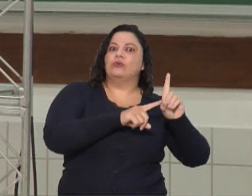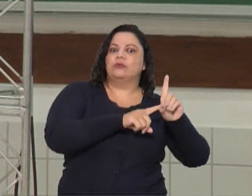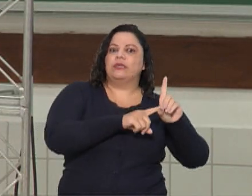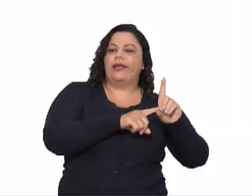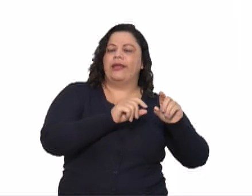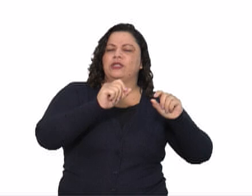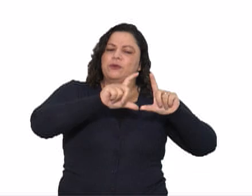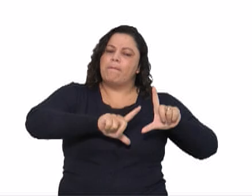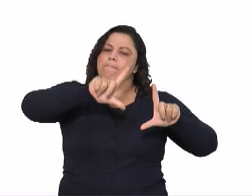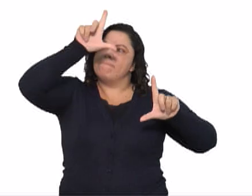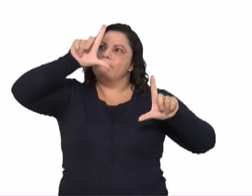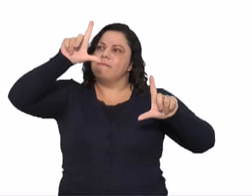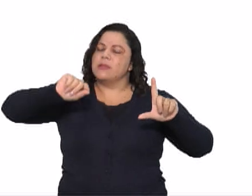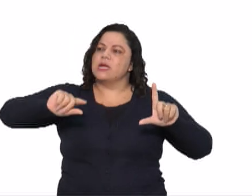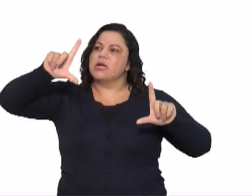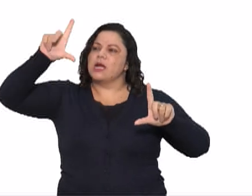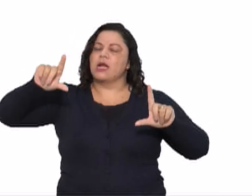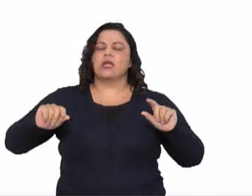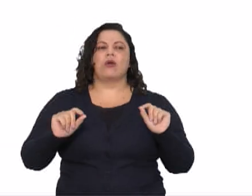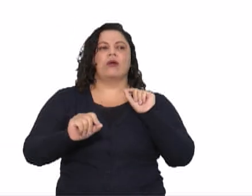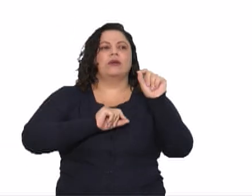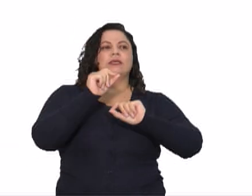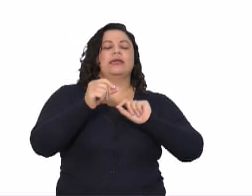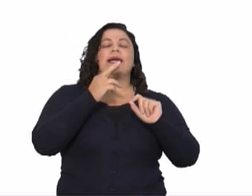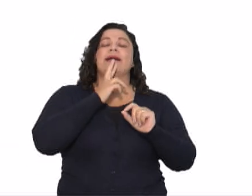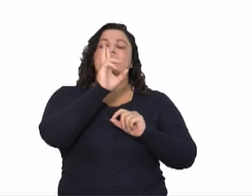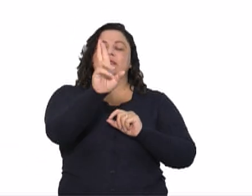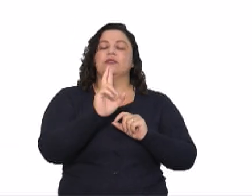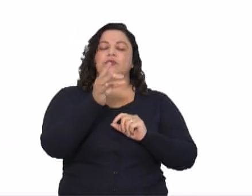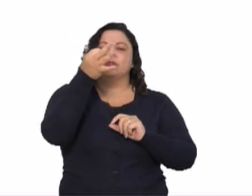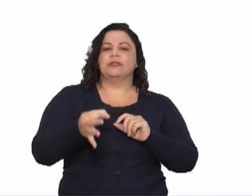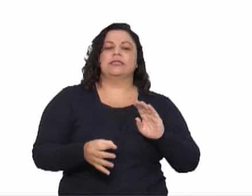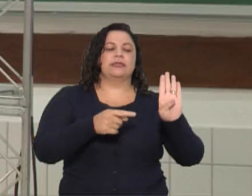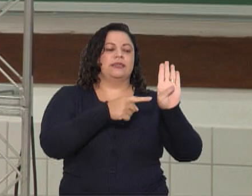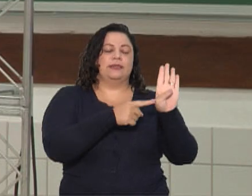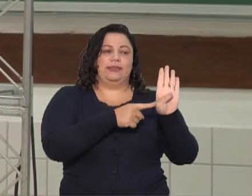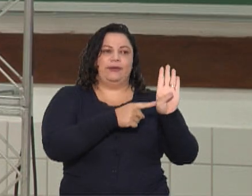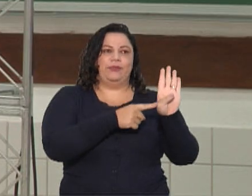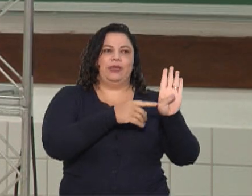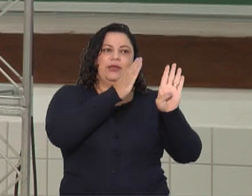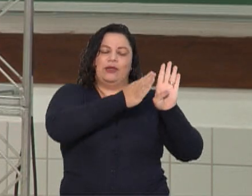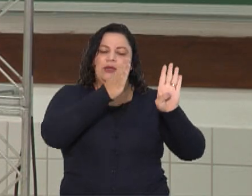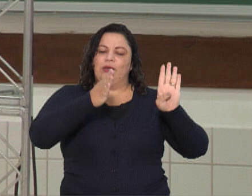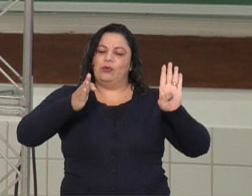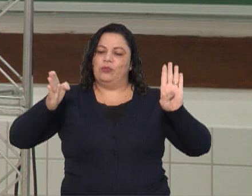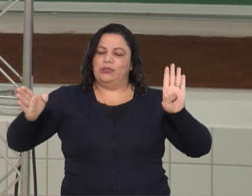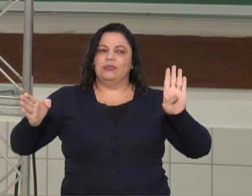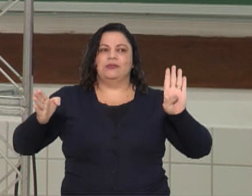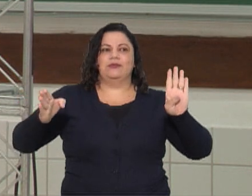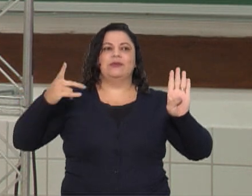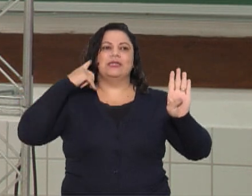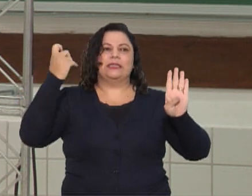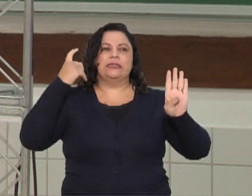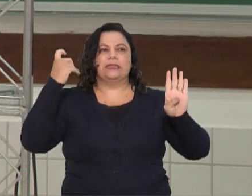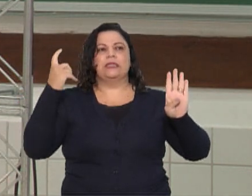B, uma sequência de sons com alturas diferentes. Então, eu falei para vocês que ela tem uma dimensão horizontal, que é ali